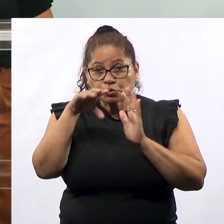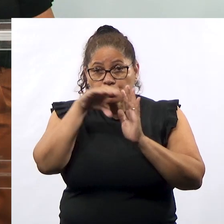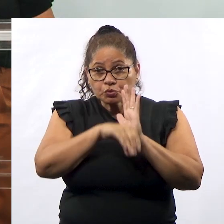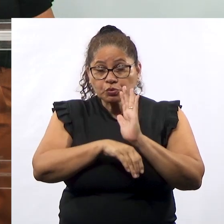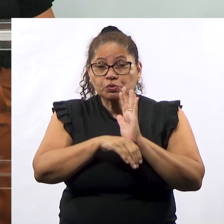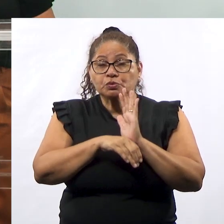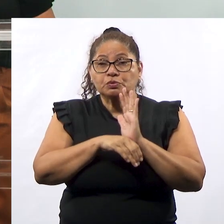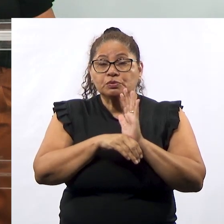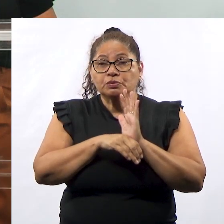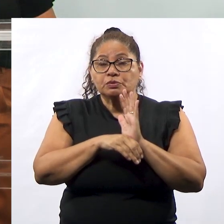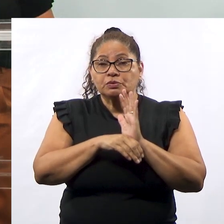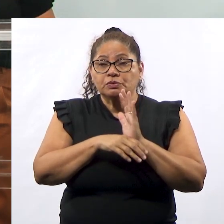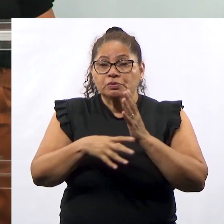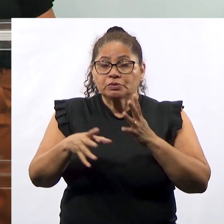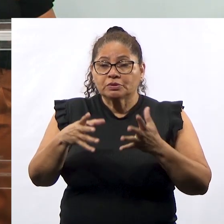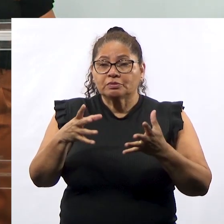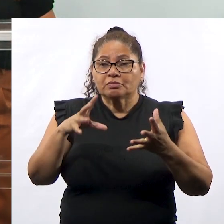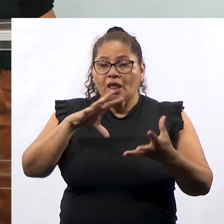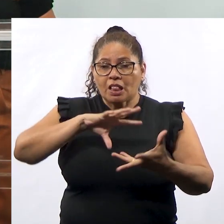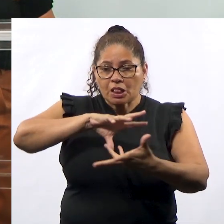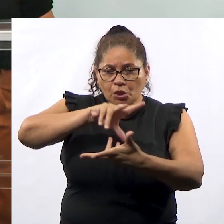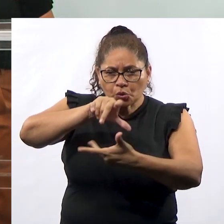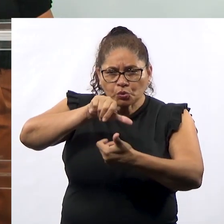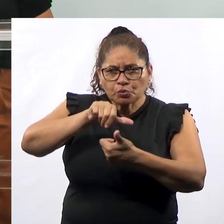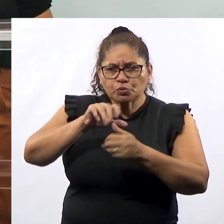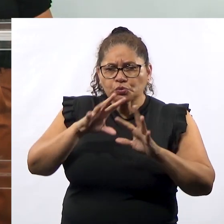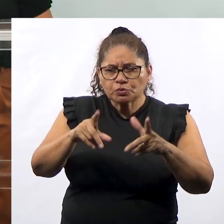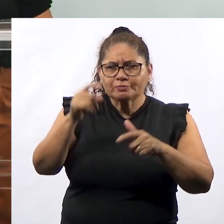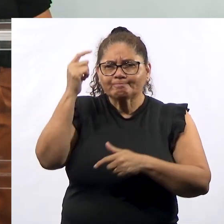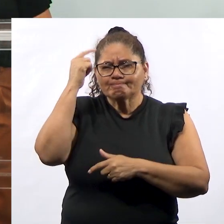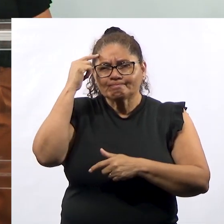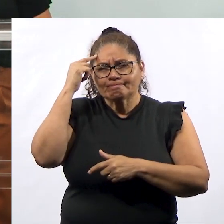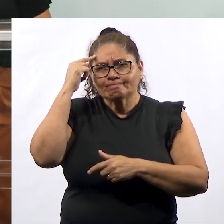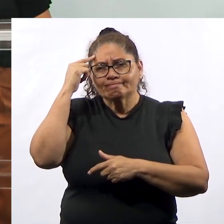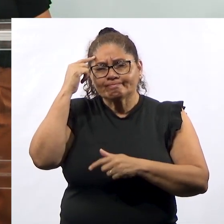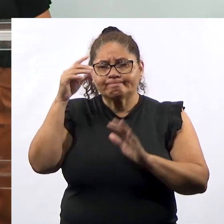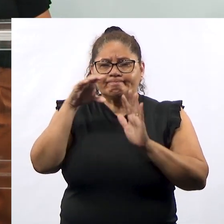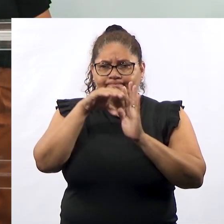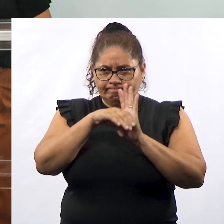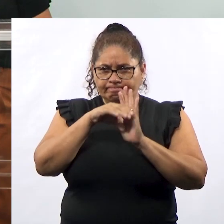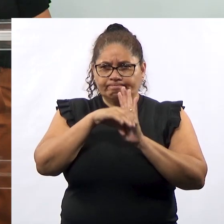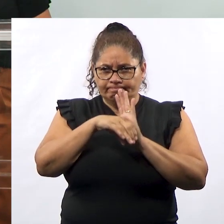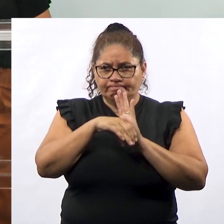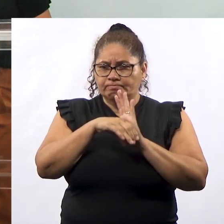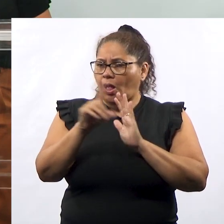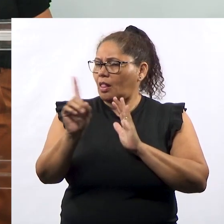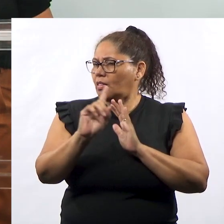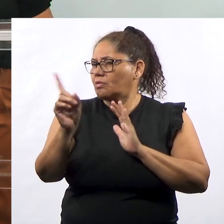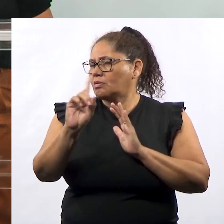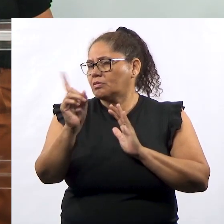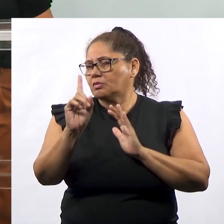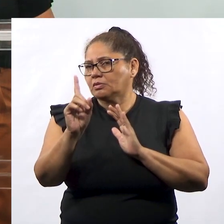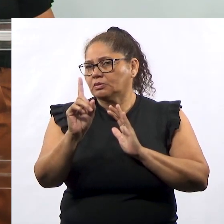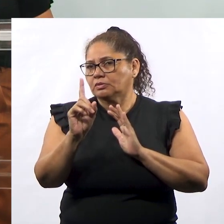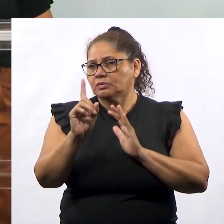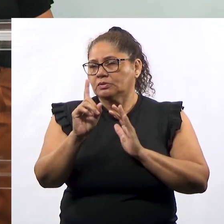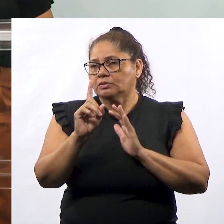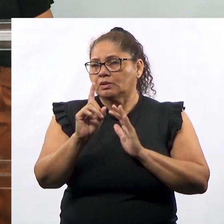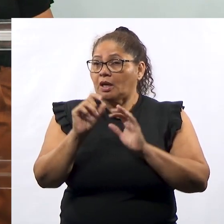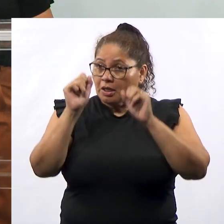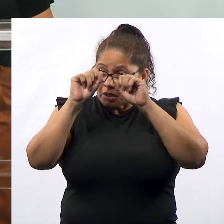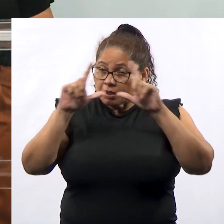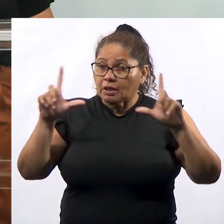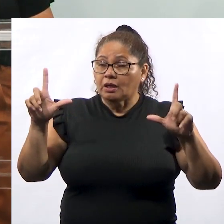conceitos, eles englobam tudo o que pensamos e podemos saber sobre currículo? Não.